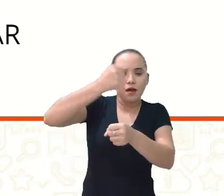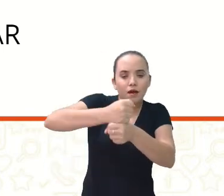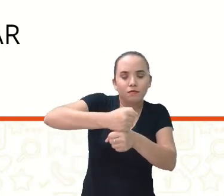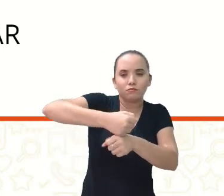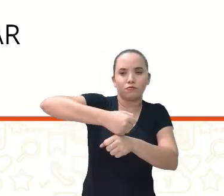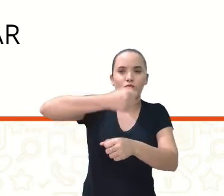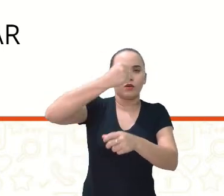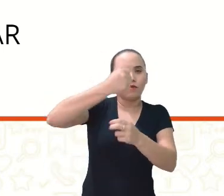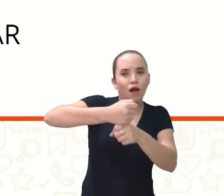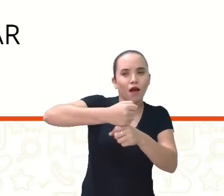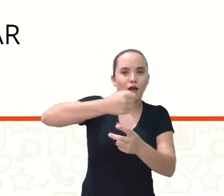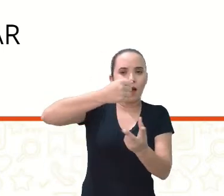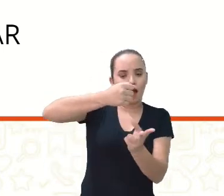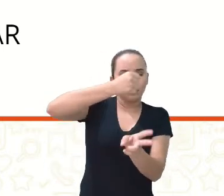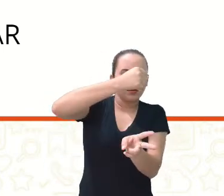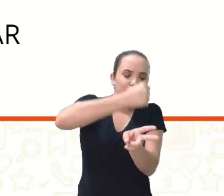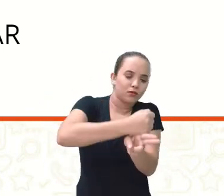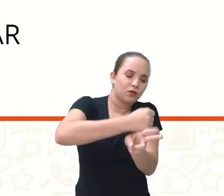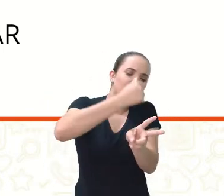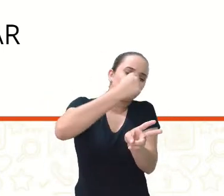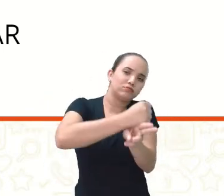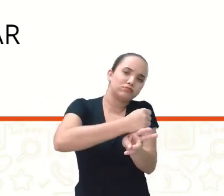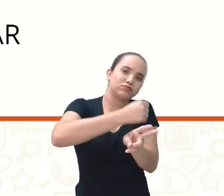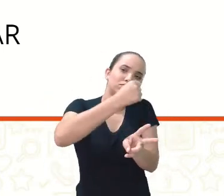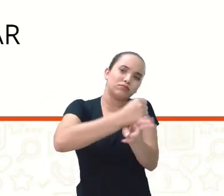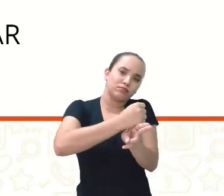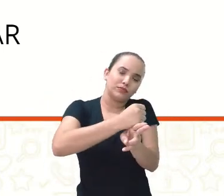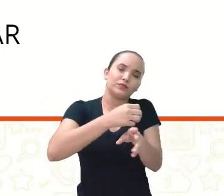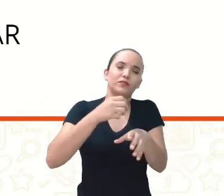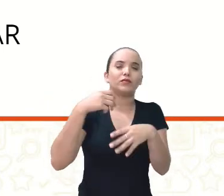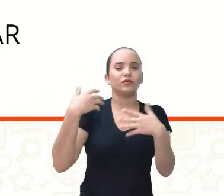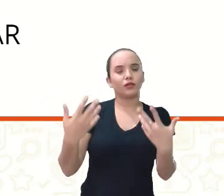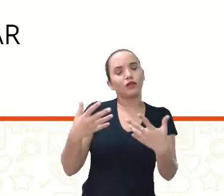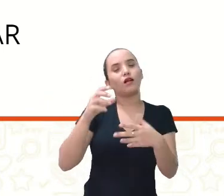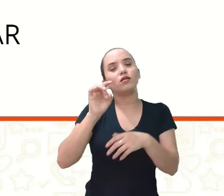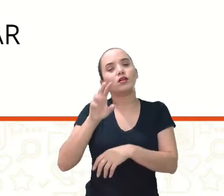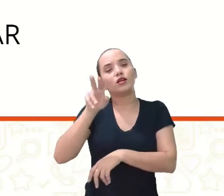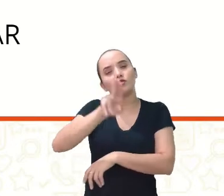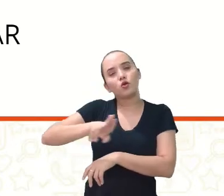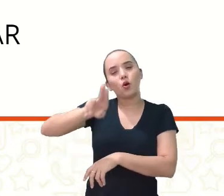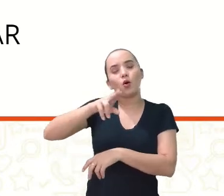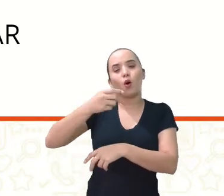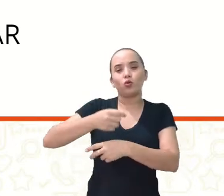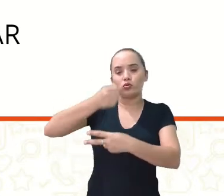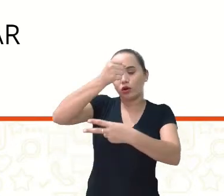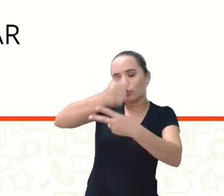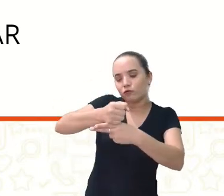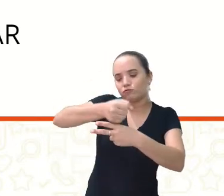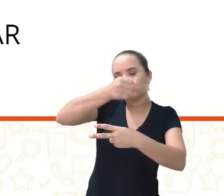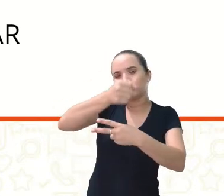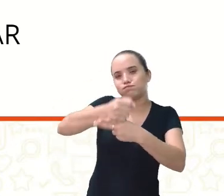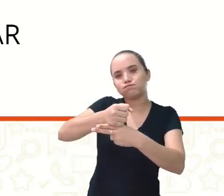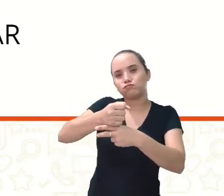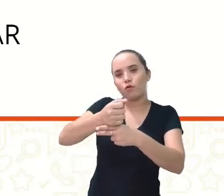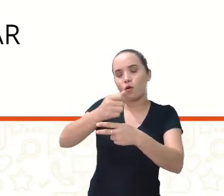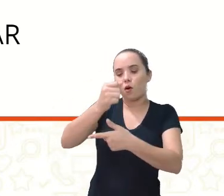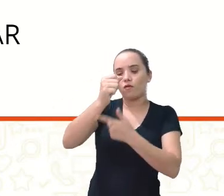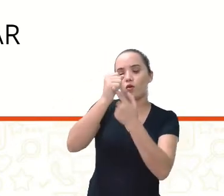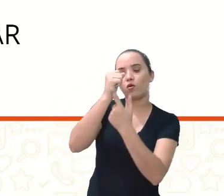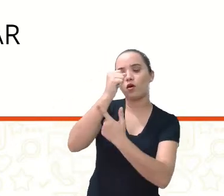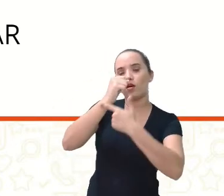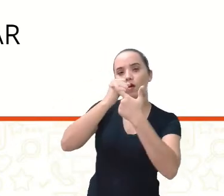mão é fechada. Então, ele ali, só batendo com o punho, não é? Na